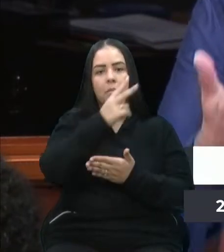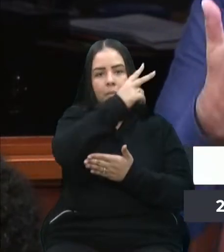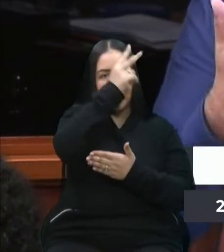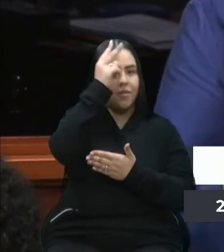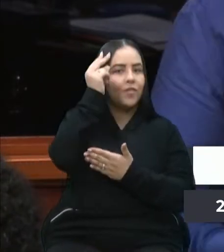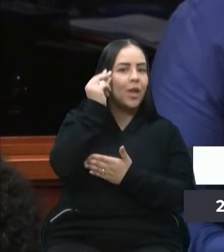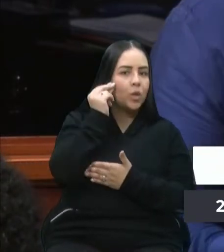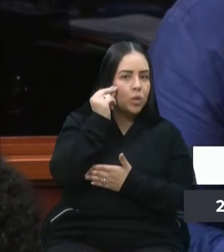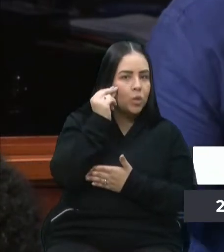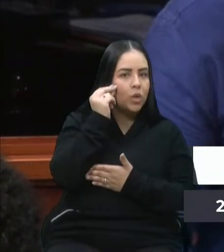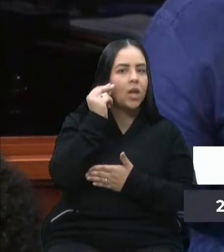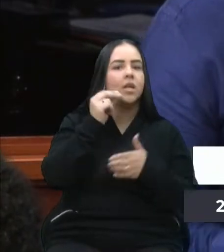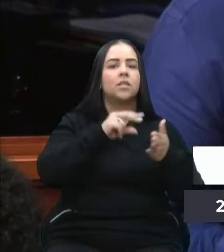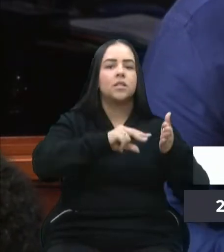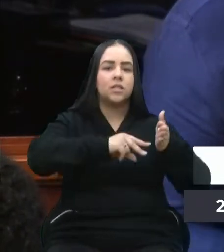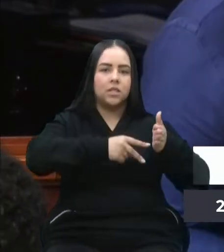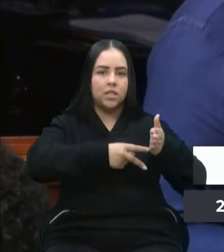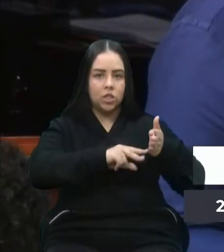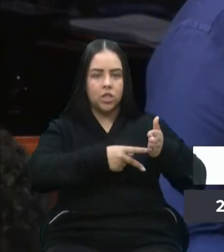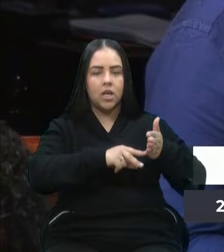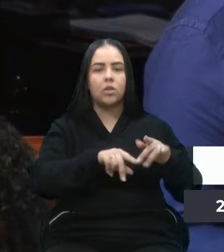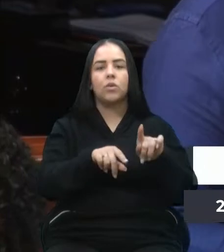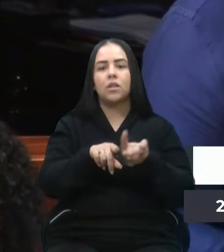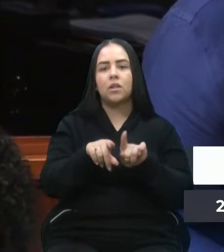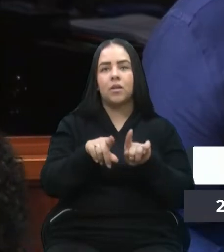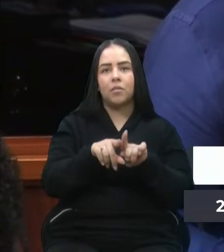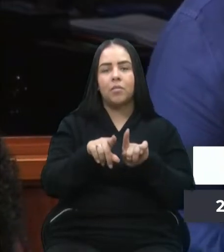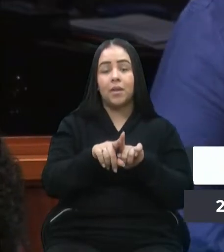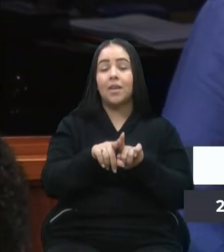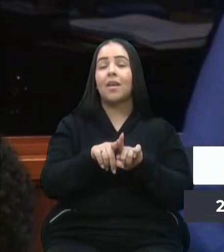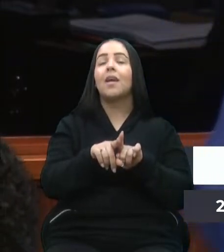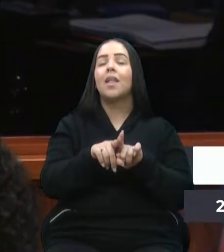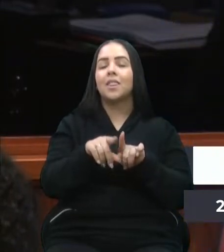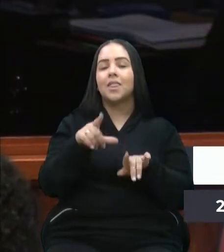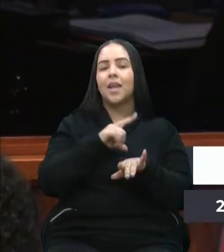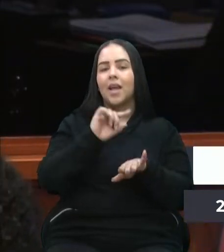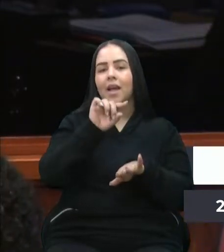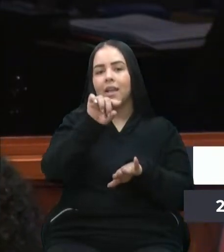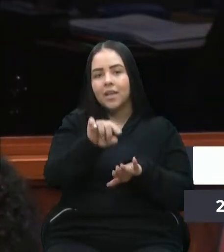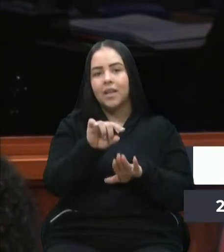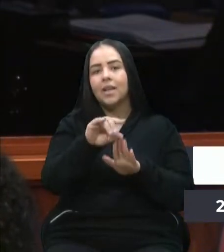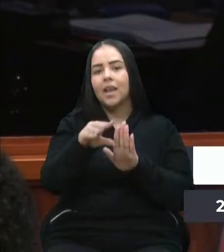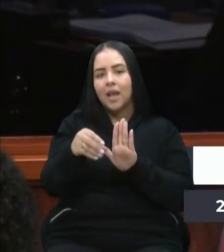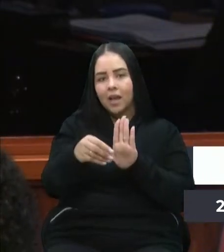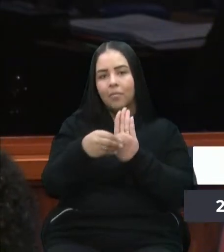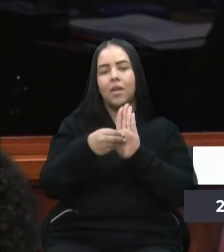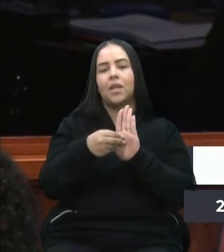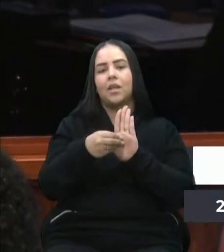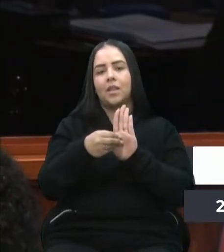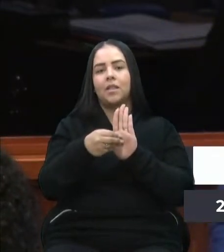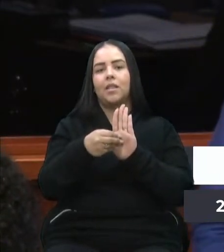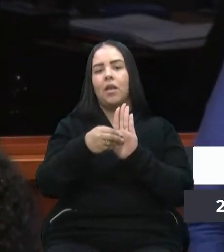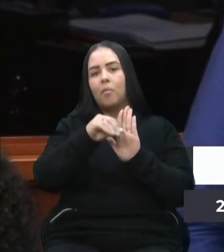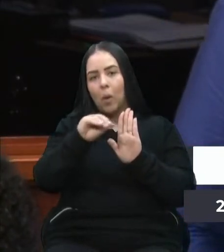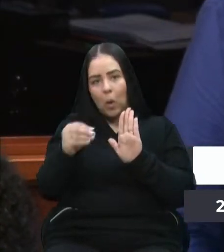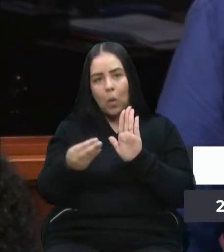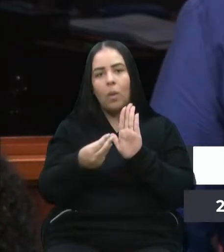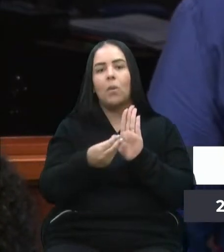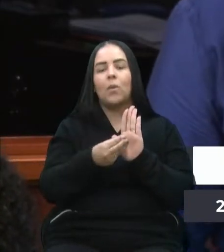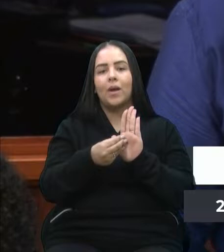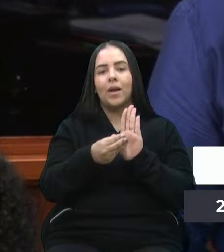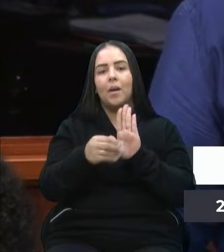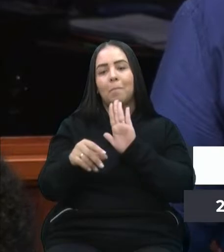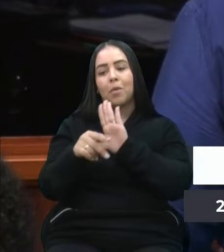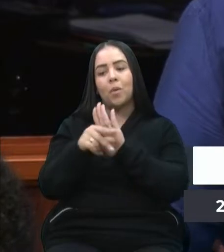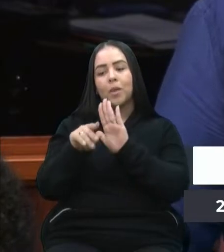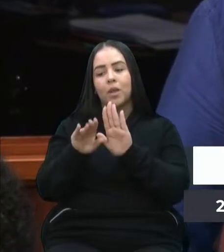Municipal, o sindicato, e a emenda trata de incluir, e surge de uma demanda da própria